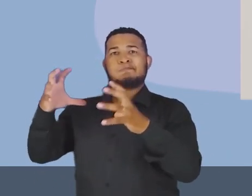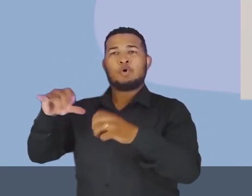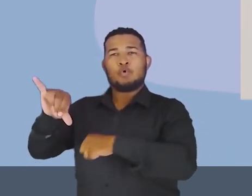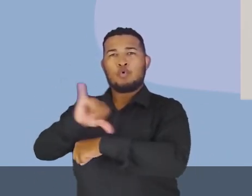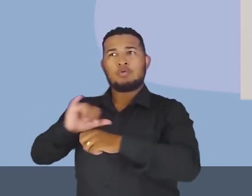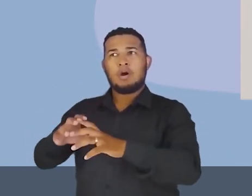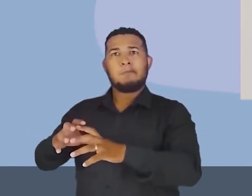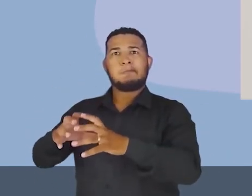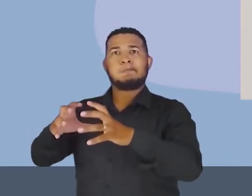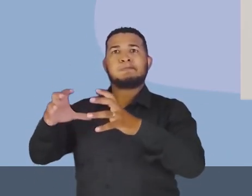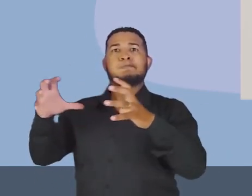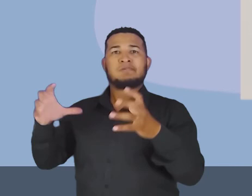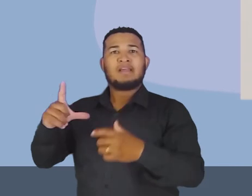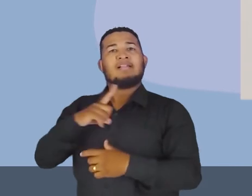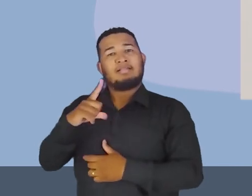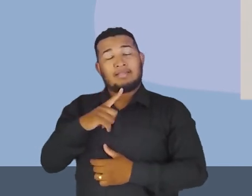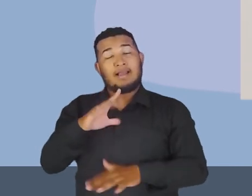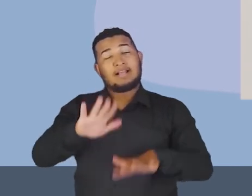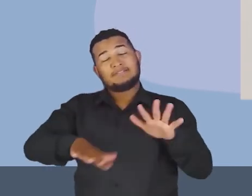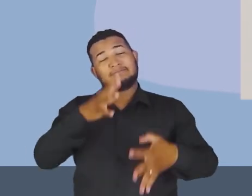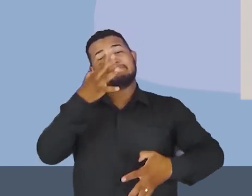atrapalhar.